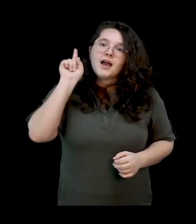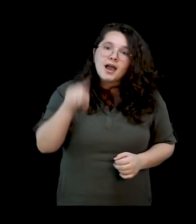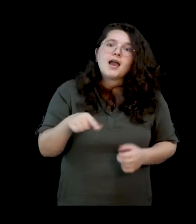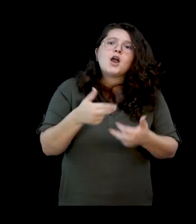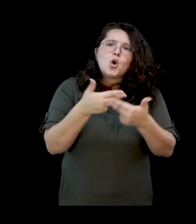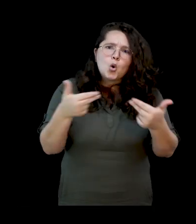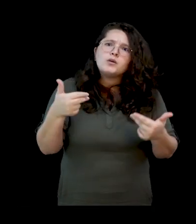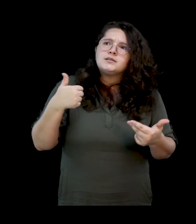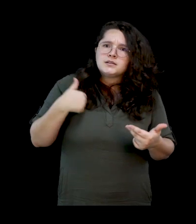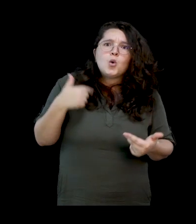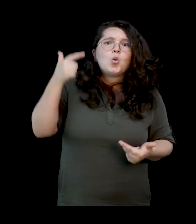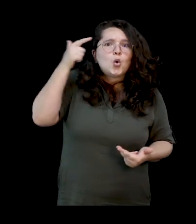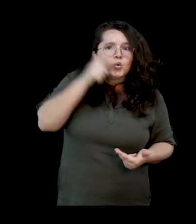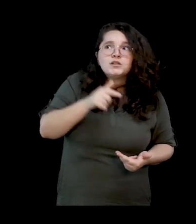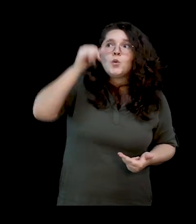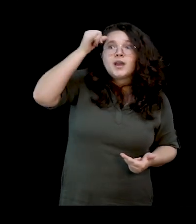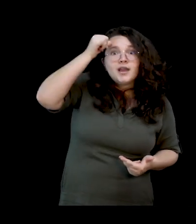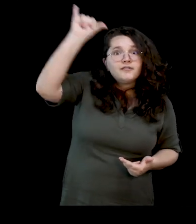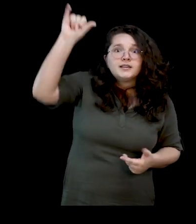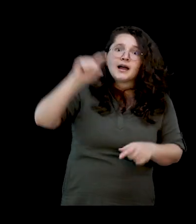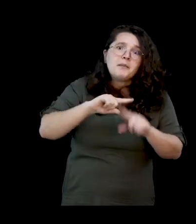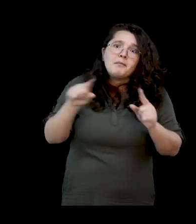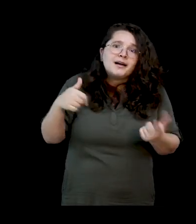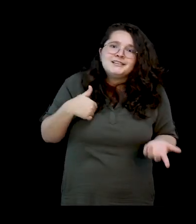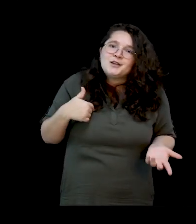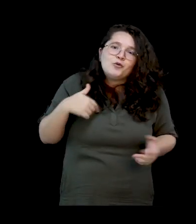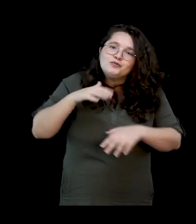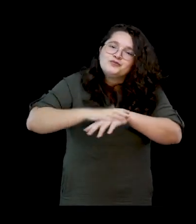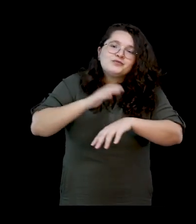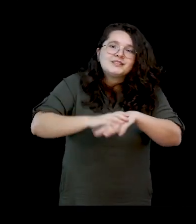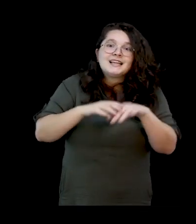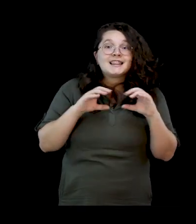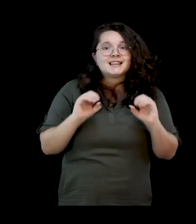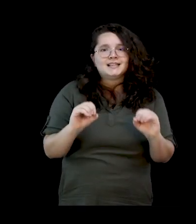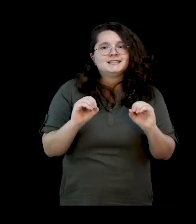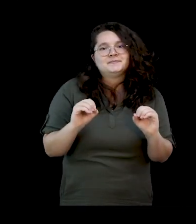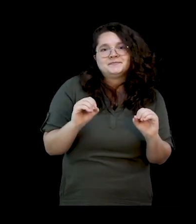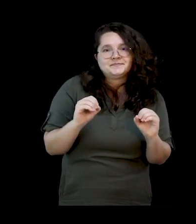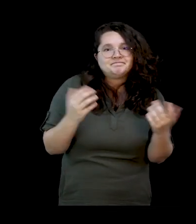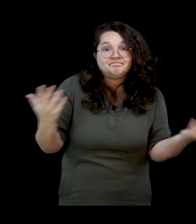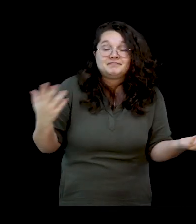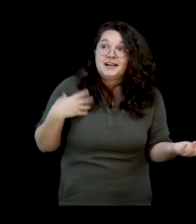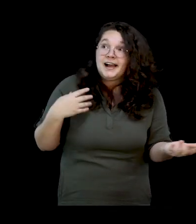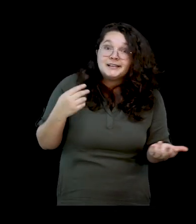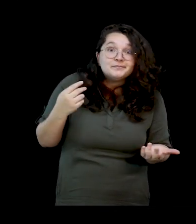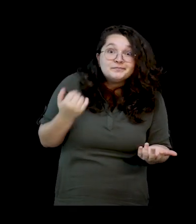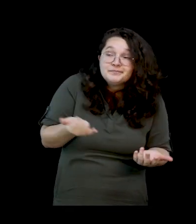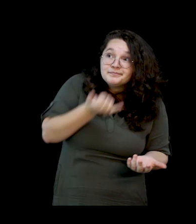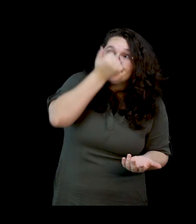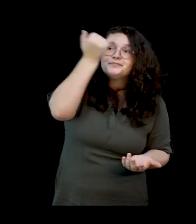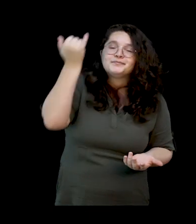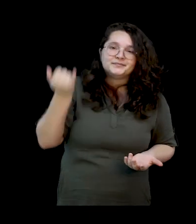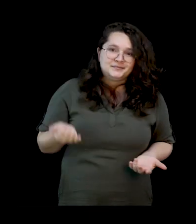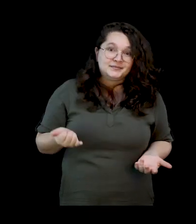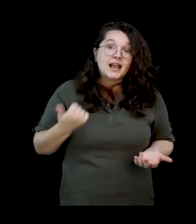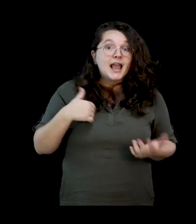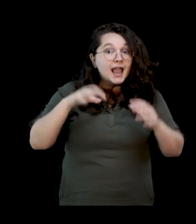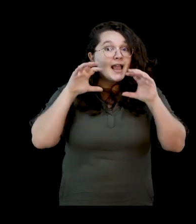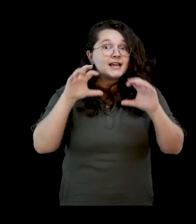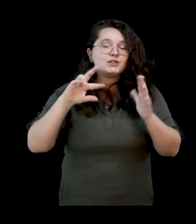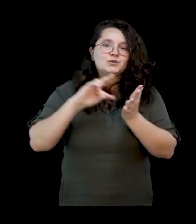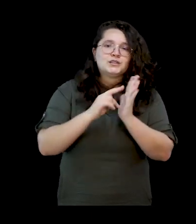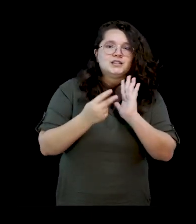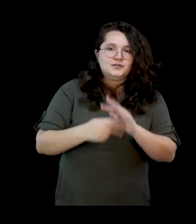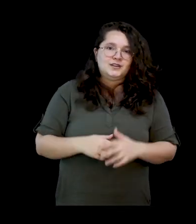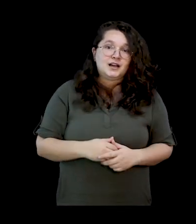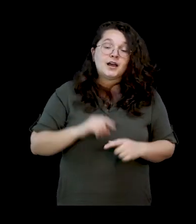É algo que está sob o nosso domínio evitar, mas nós não evitamos. É, nós cumprimos um destino que poderia ter sido evitado, mas nós